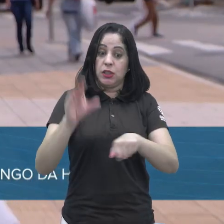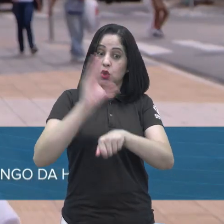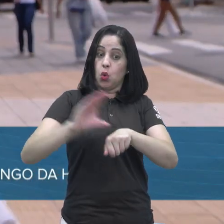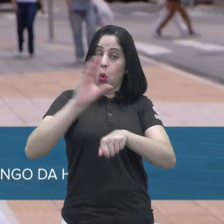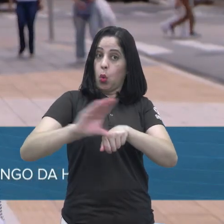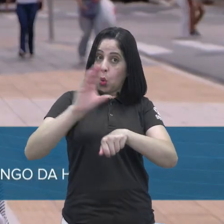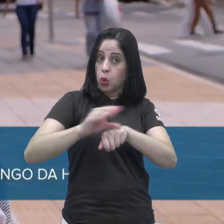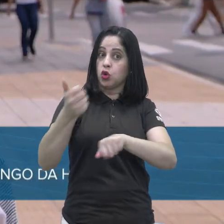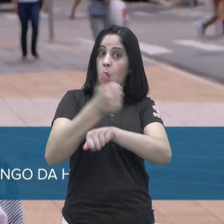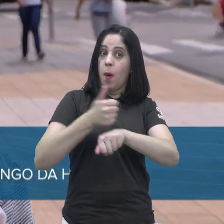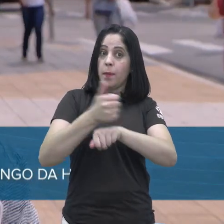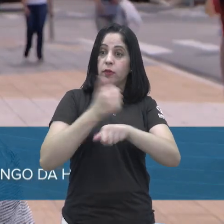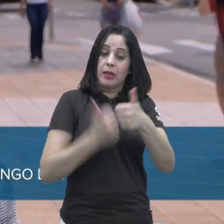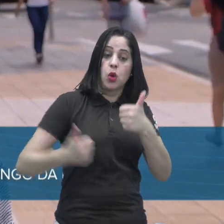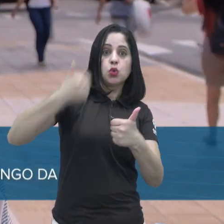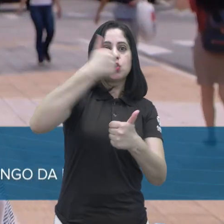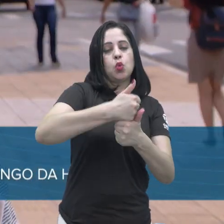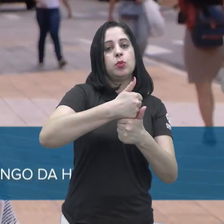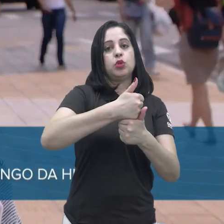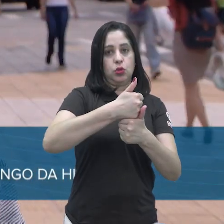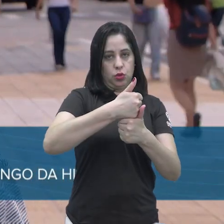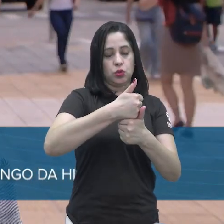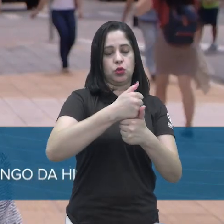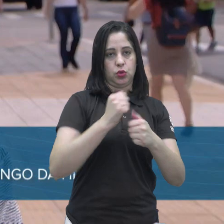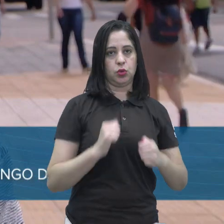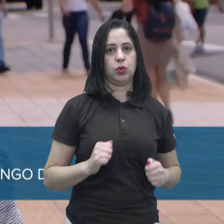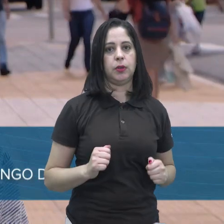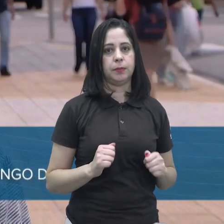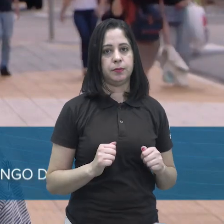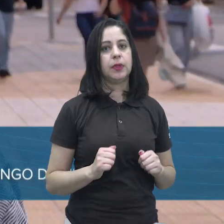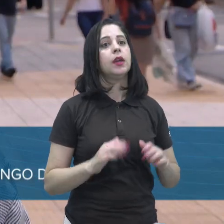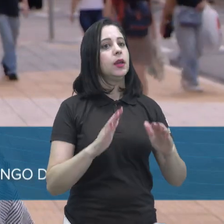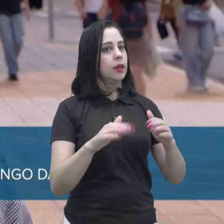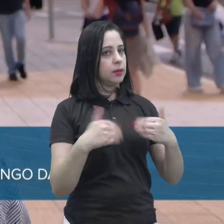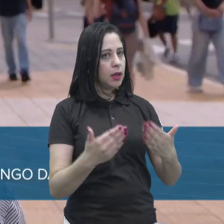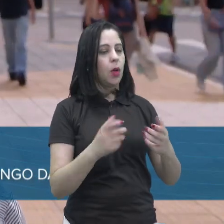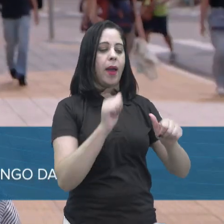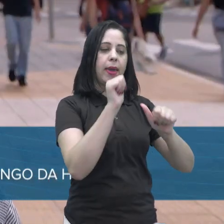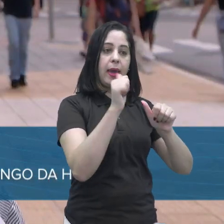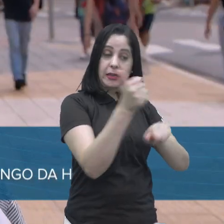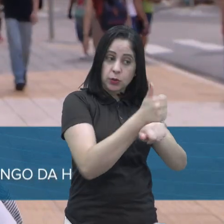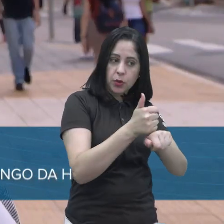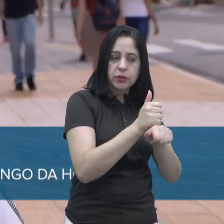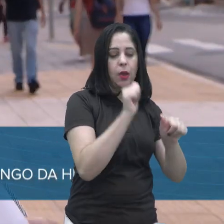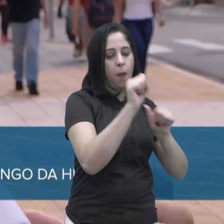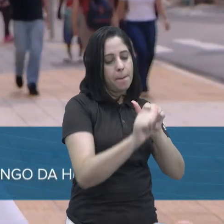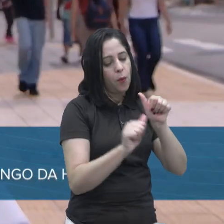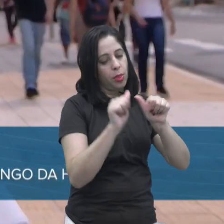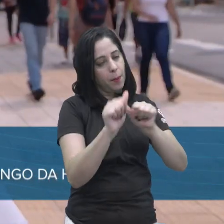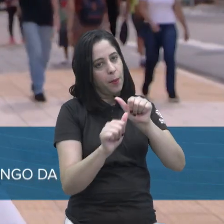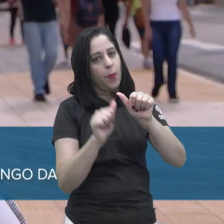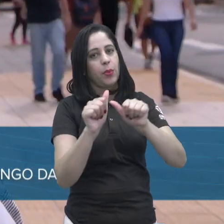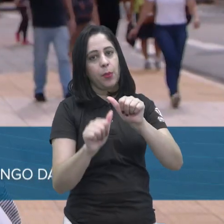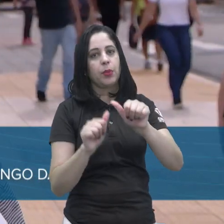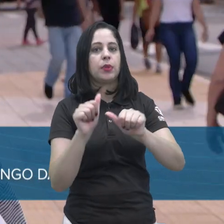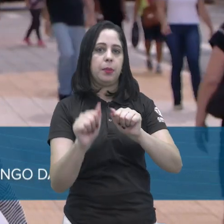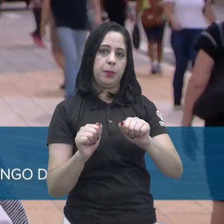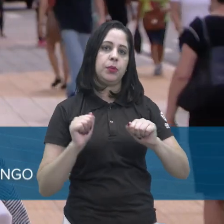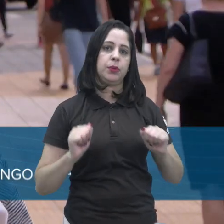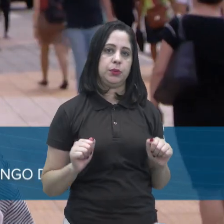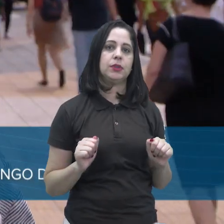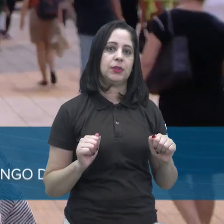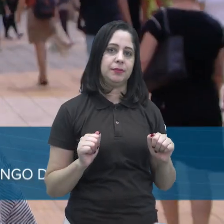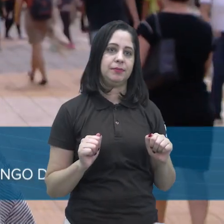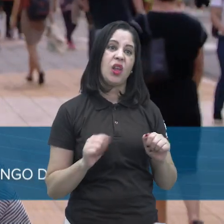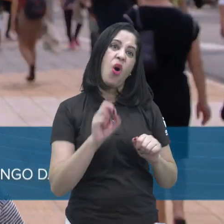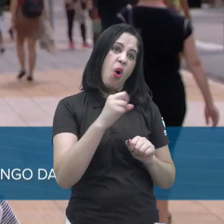atuar nesse ramo de atividade com determinadas profissões. E aí as profissões vão aparecendo ou